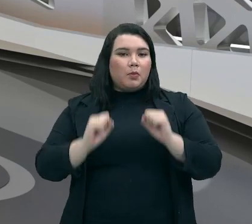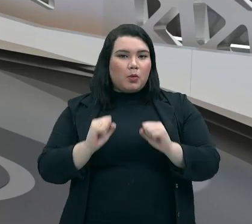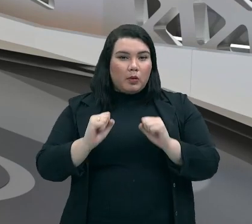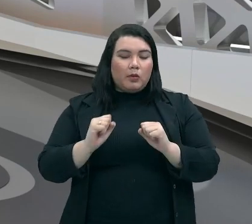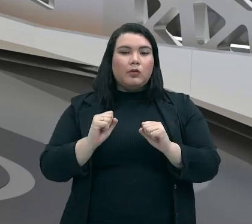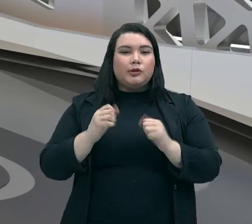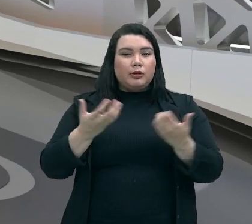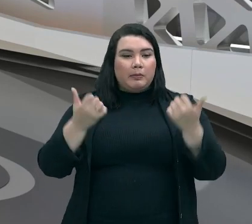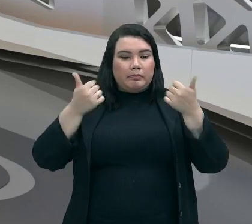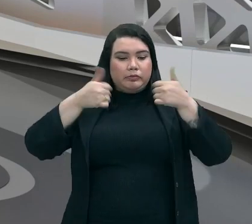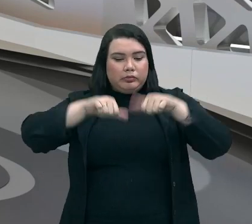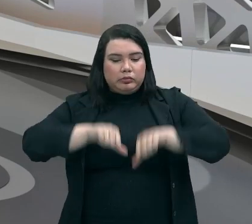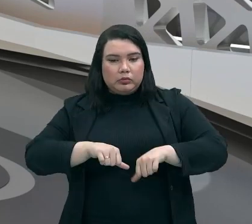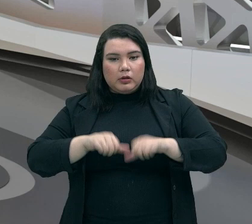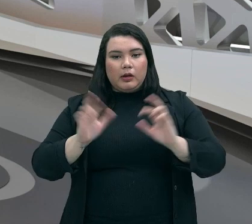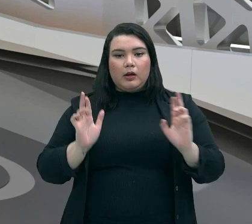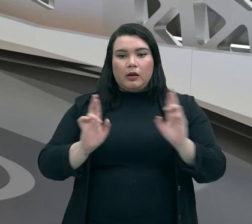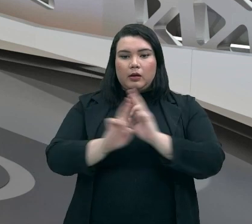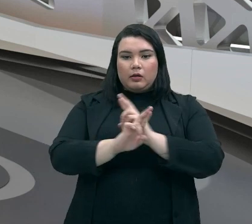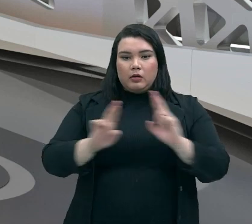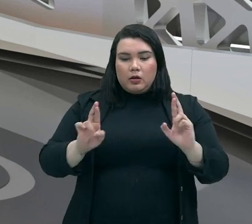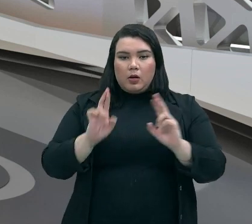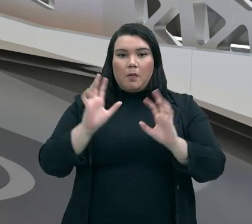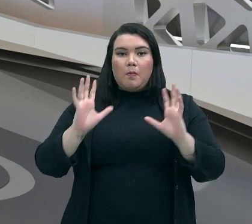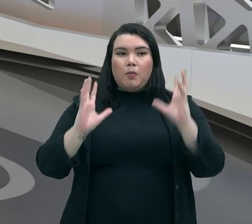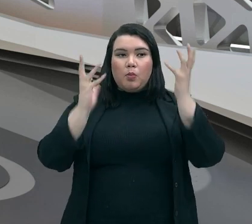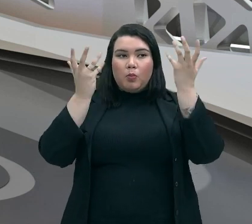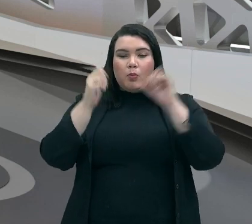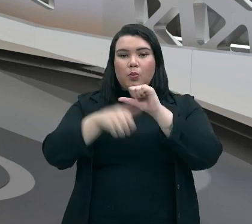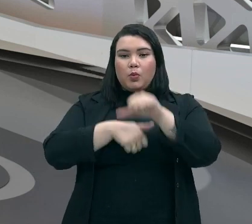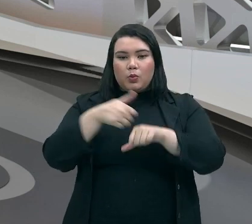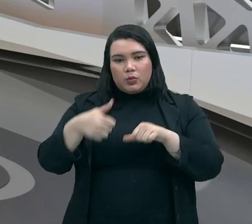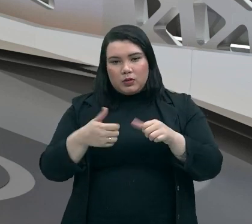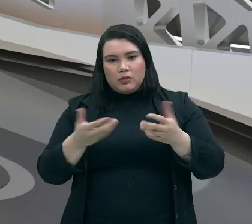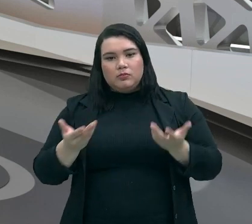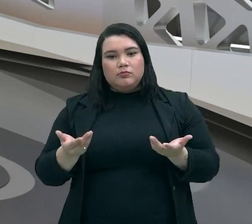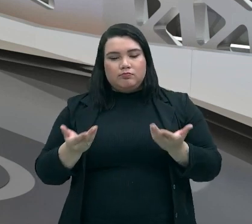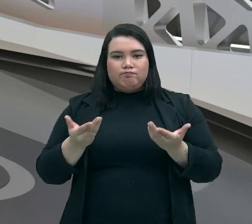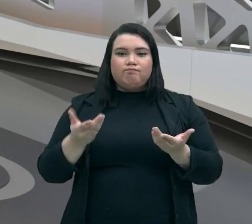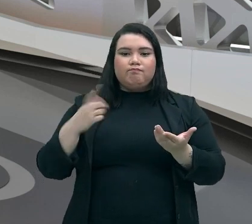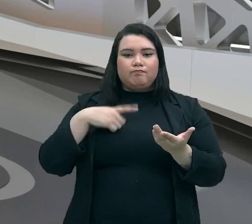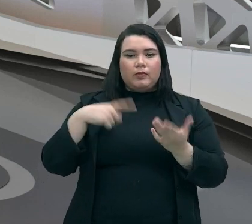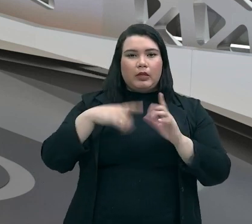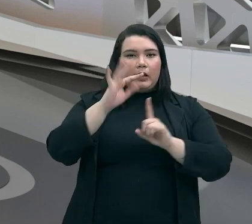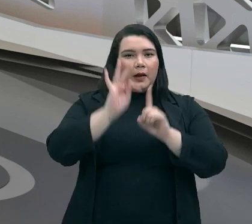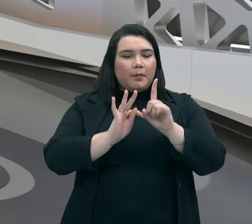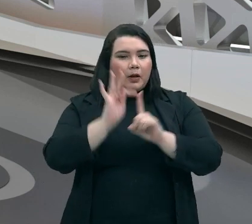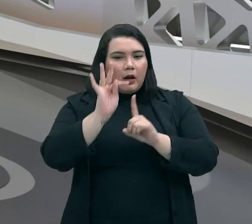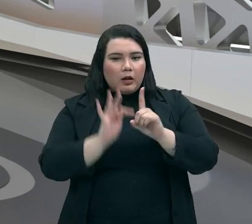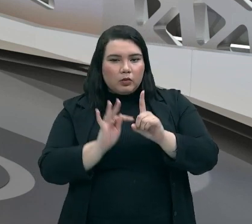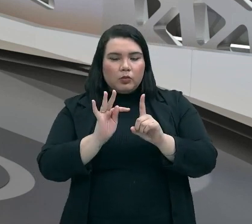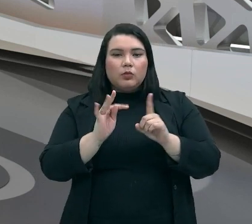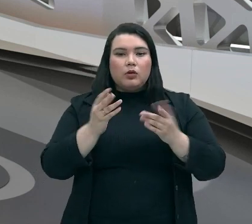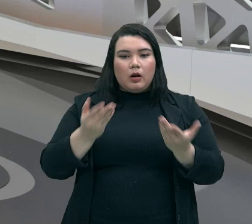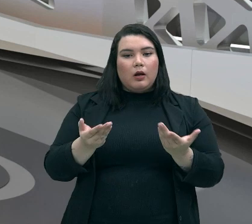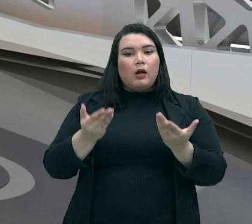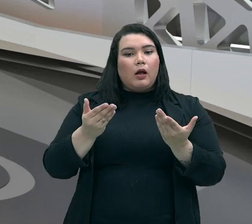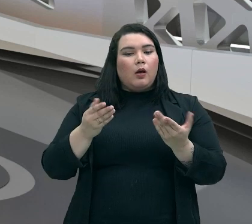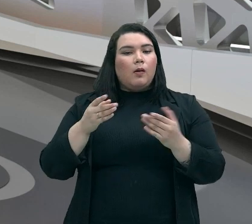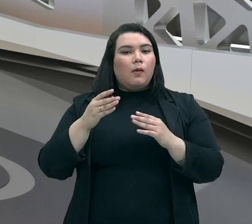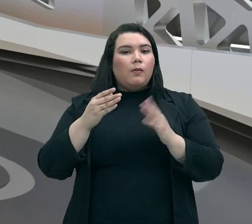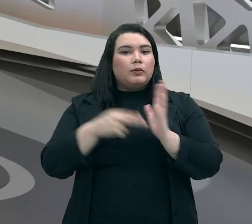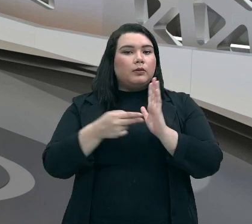está relacionado diretamente com mudanças climáticas, né? Com mudança brusca de temperatura. Então, quando a